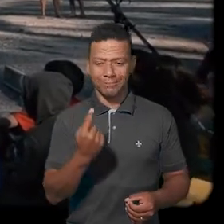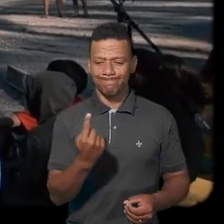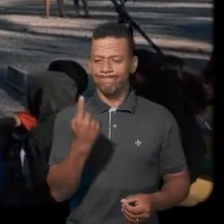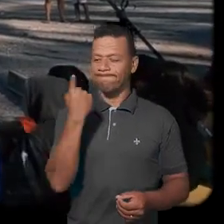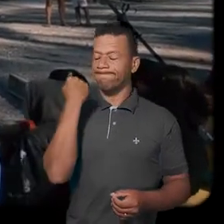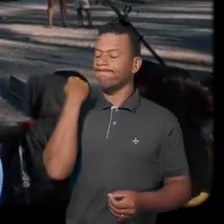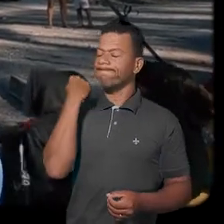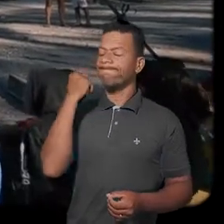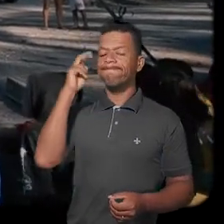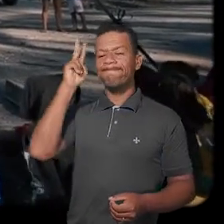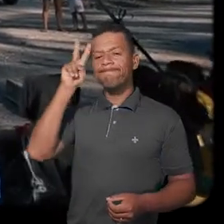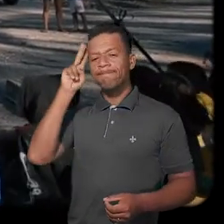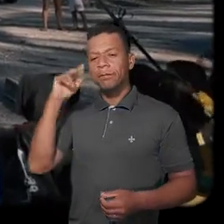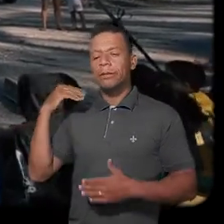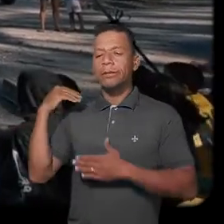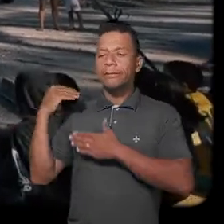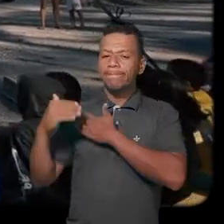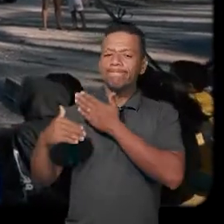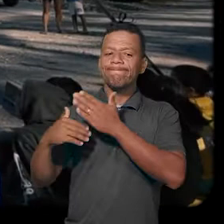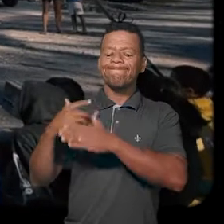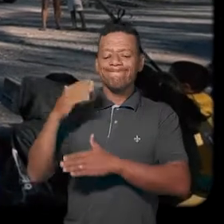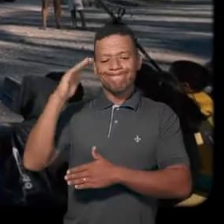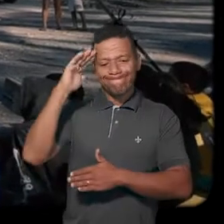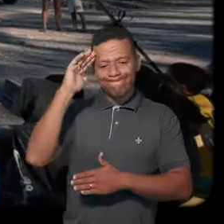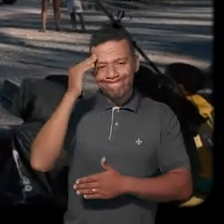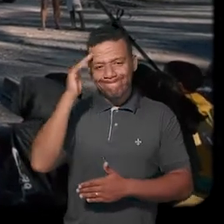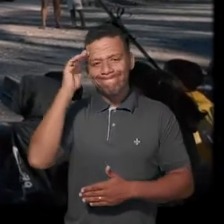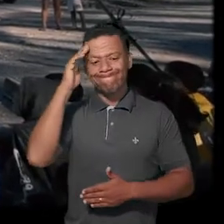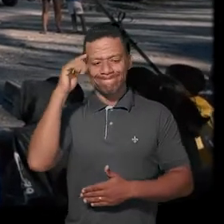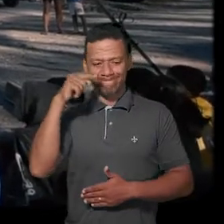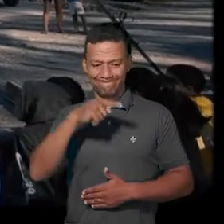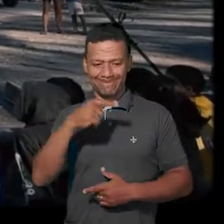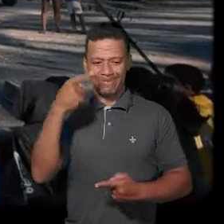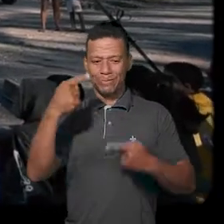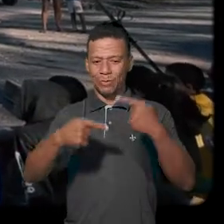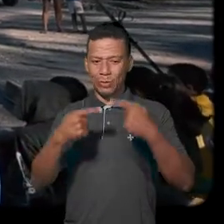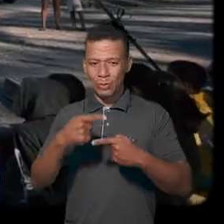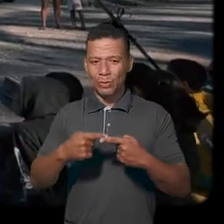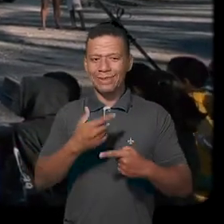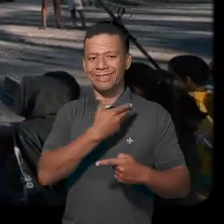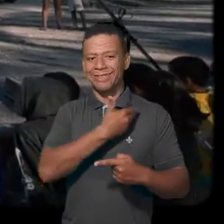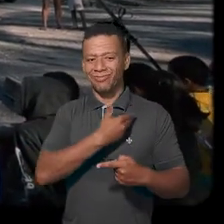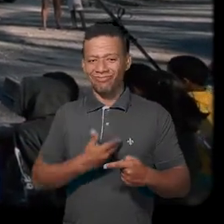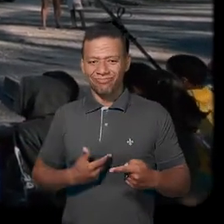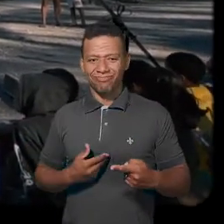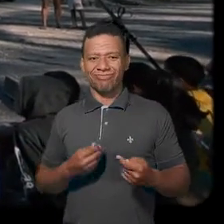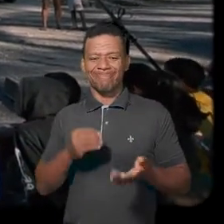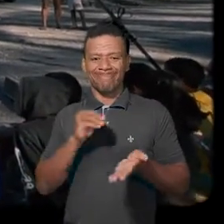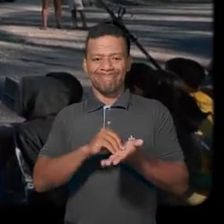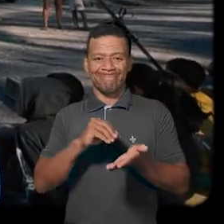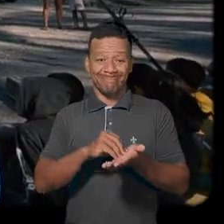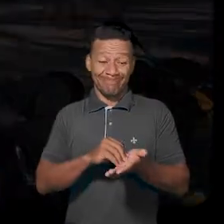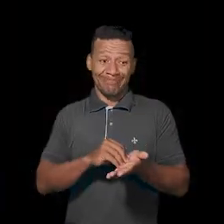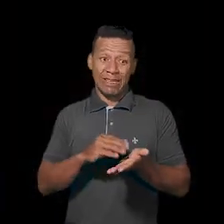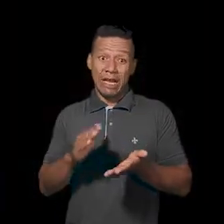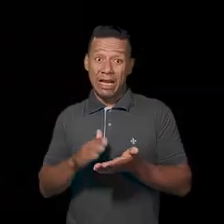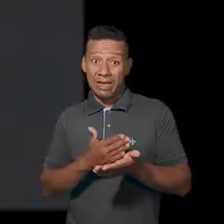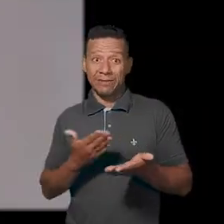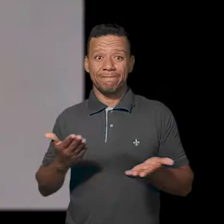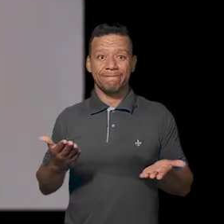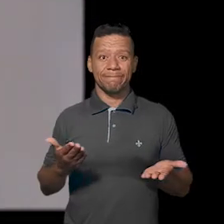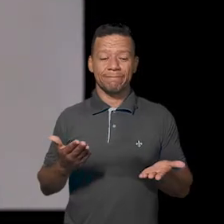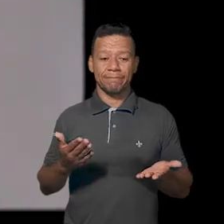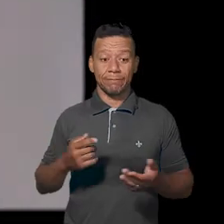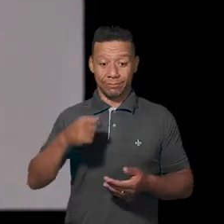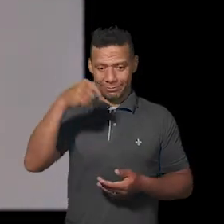história, é possível entender quais foram os efeitos quando essas políticas públicas que o coletivo demanda estiveram presentes.